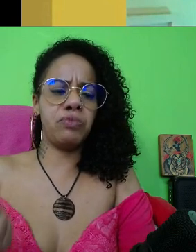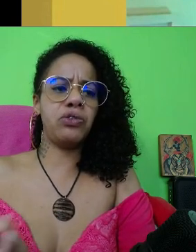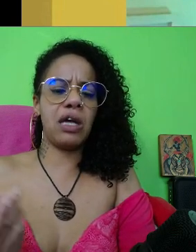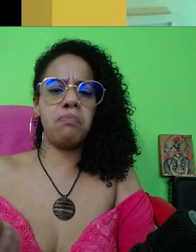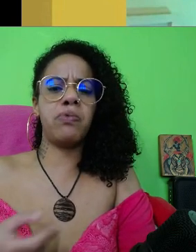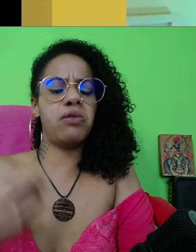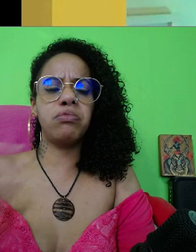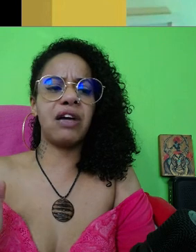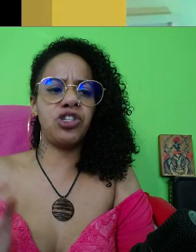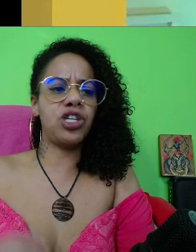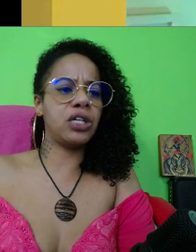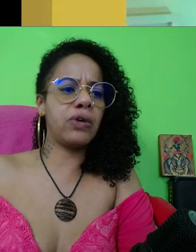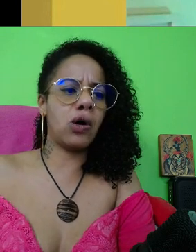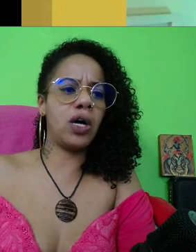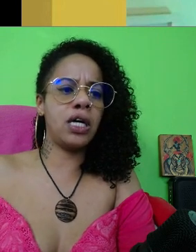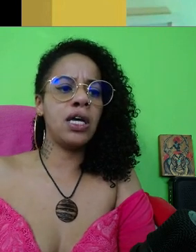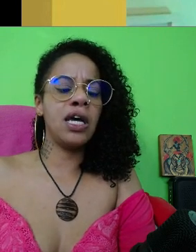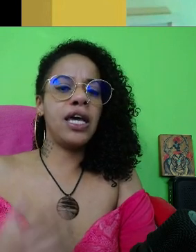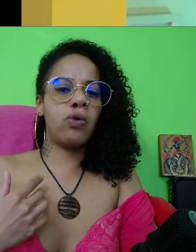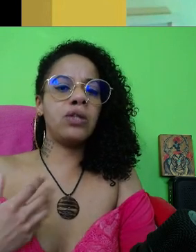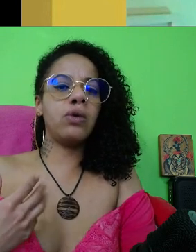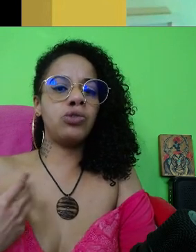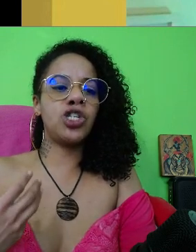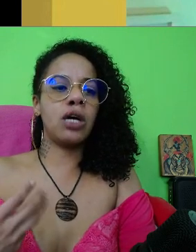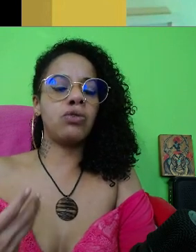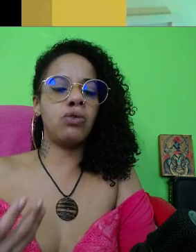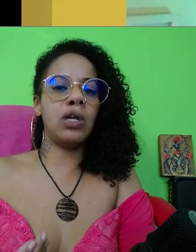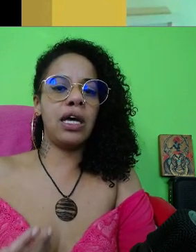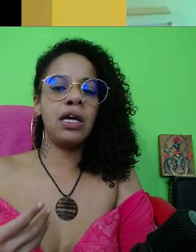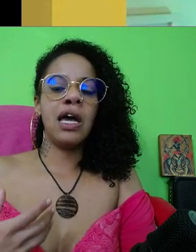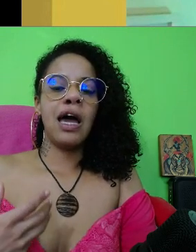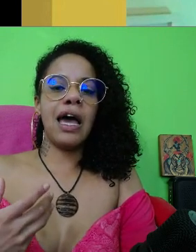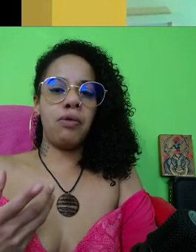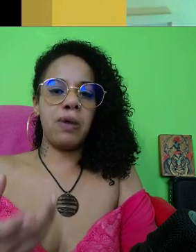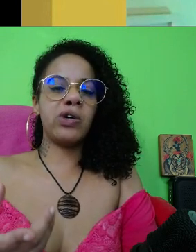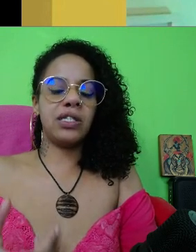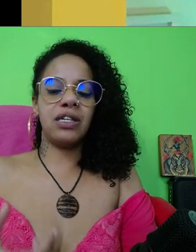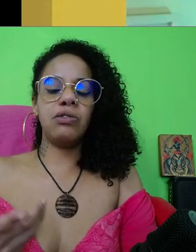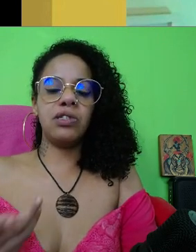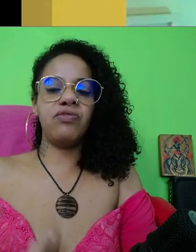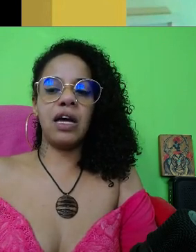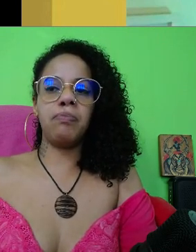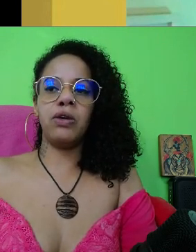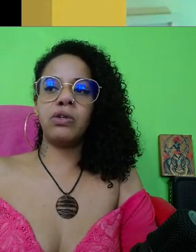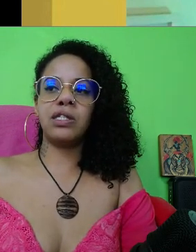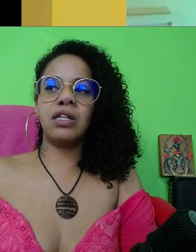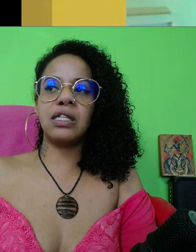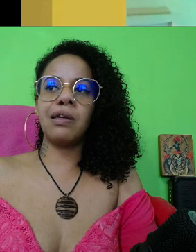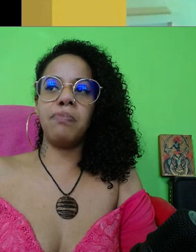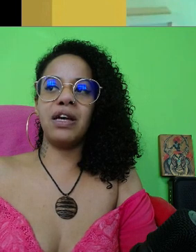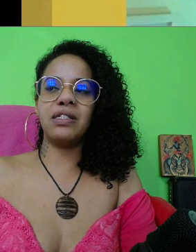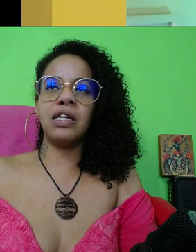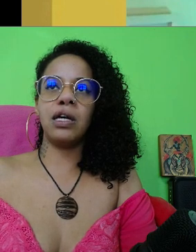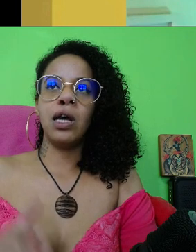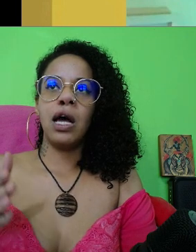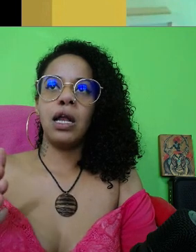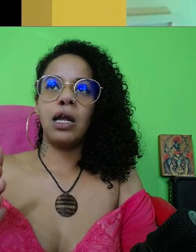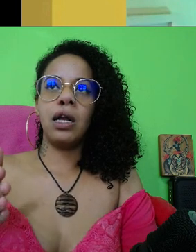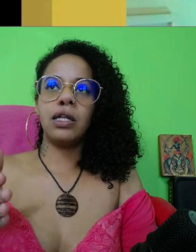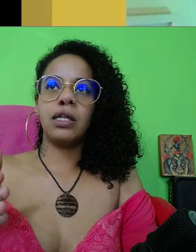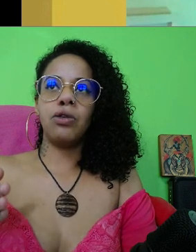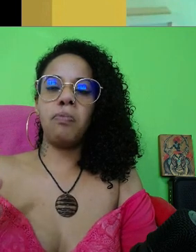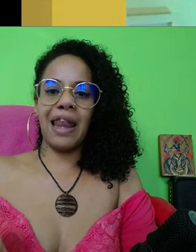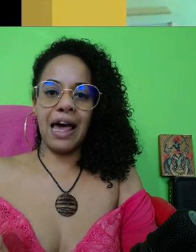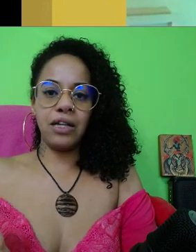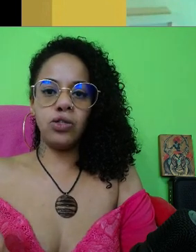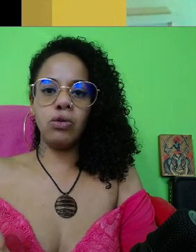canal fazia muito tempo eu tava chegando agora e quando eu chego no rolê é uma coisa inclusive né mano que você tem que saber assim